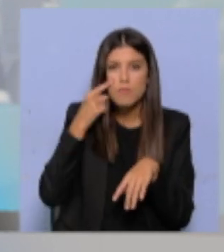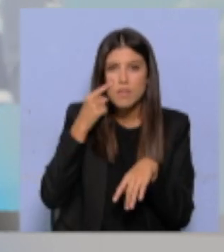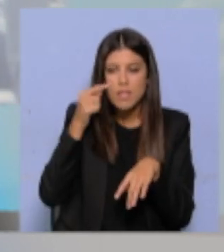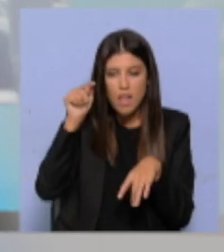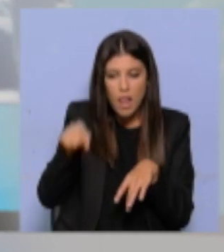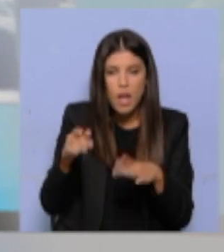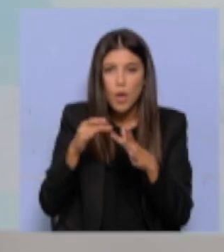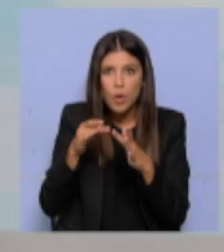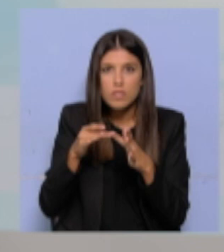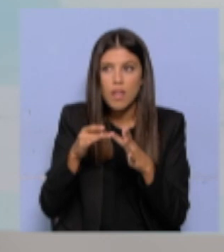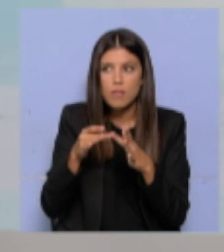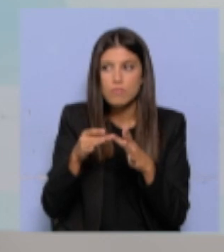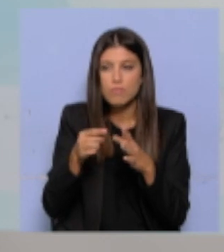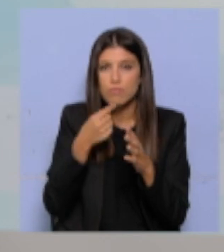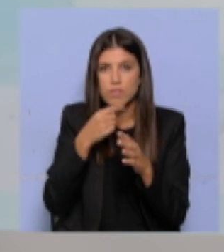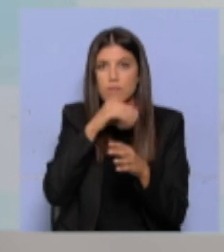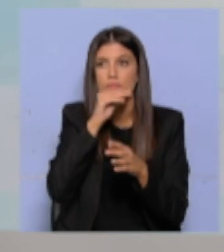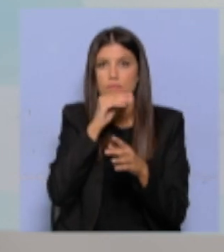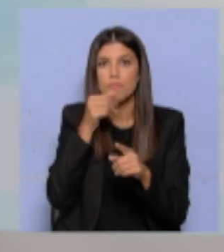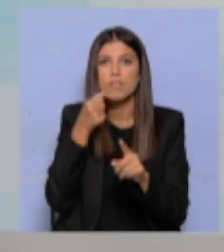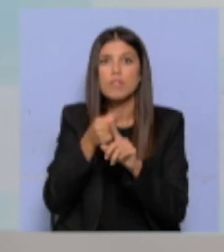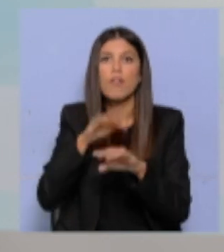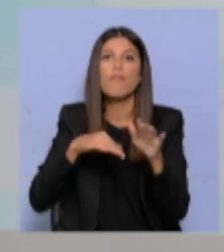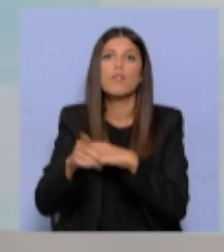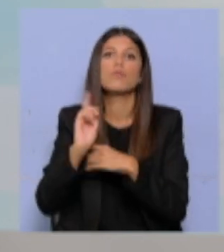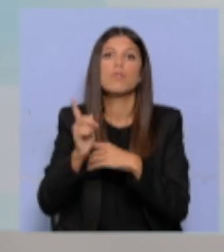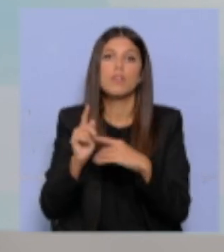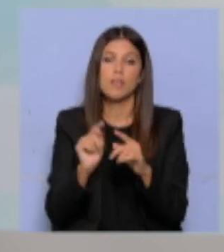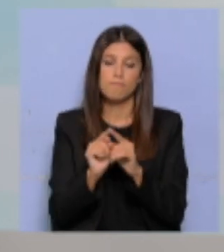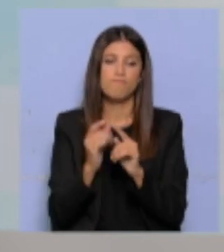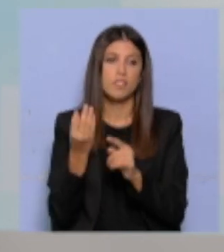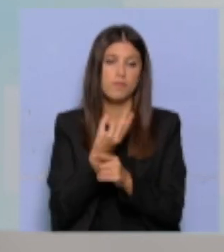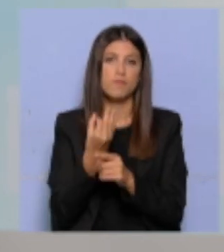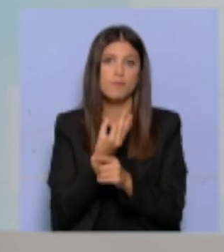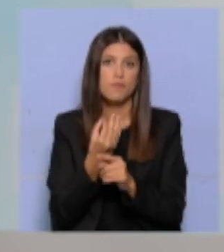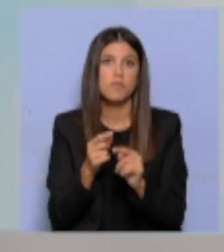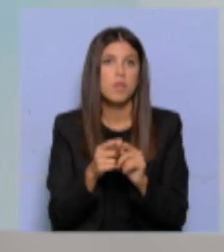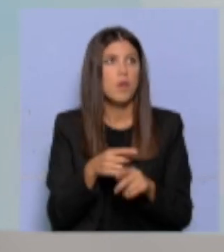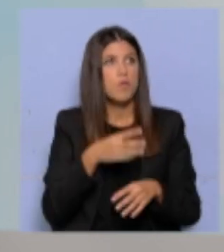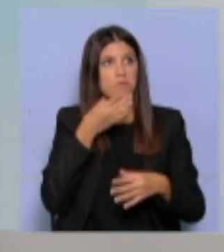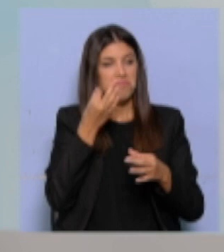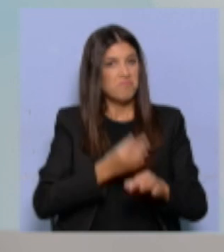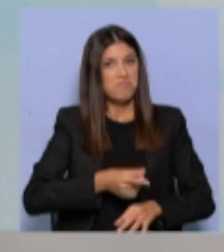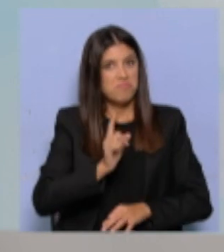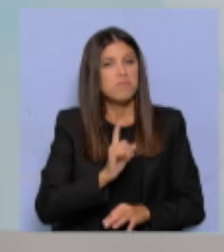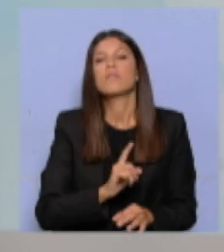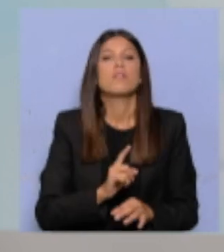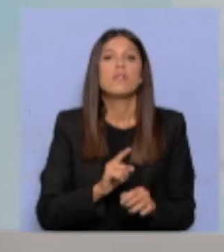missionários. Exatamente, porque eu não acredito muito